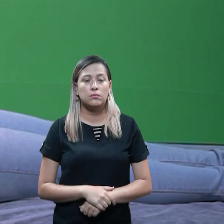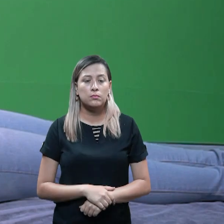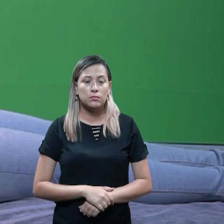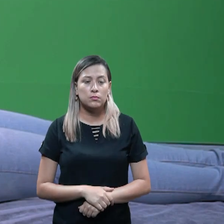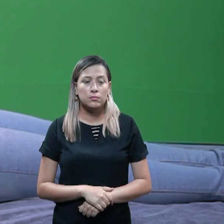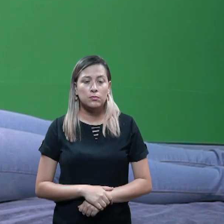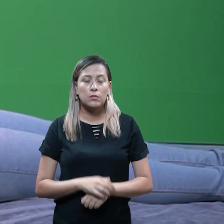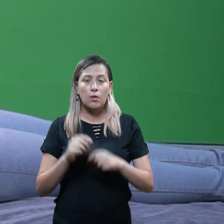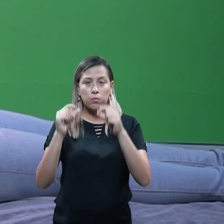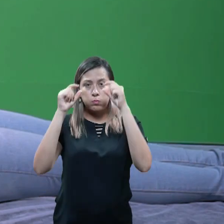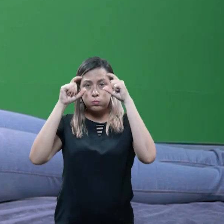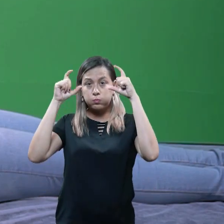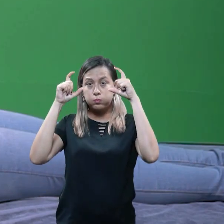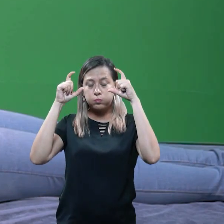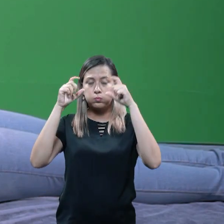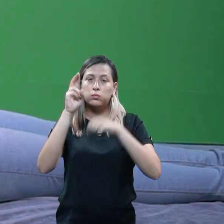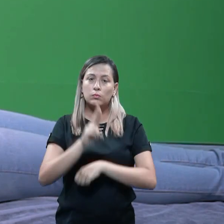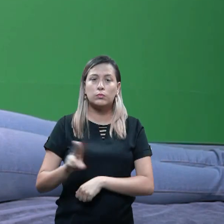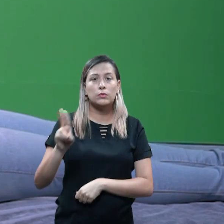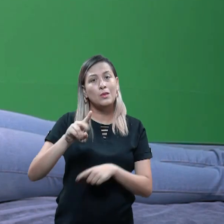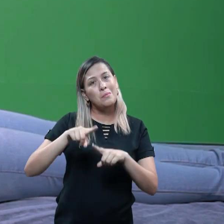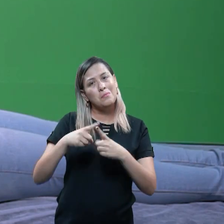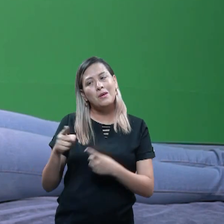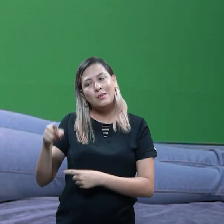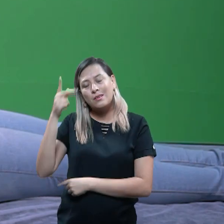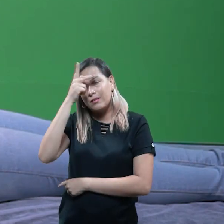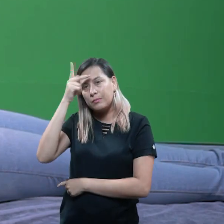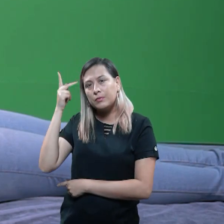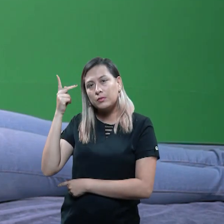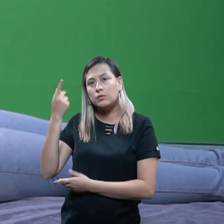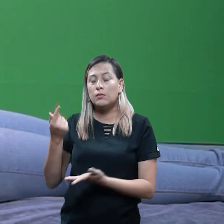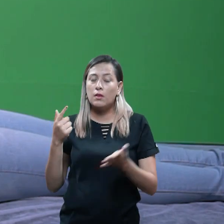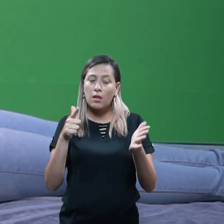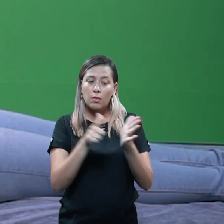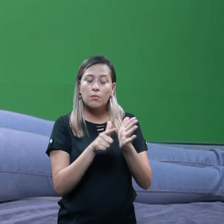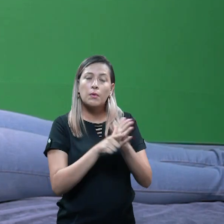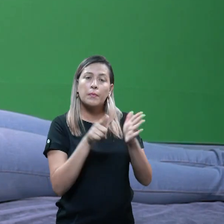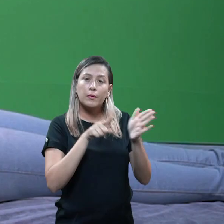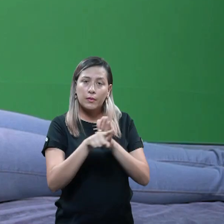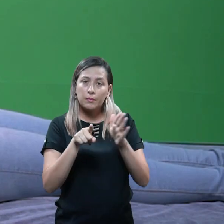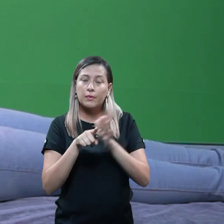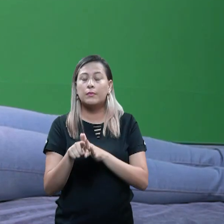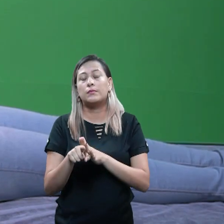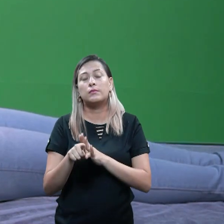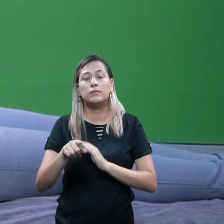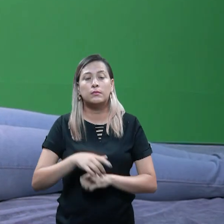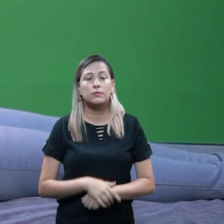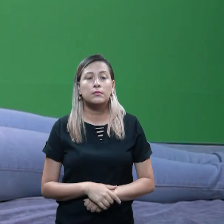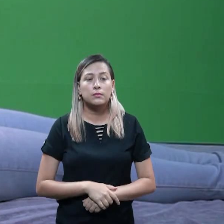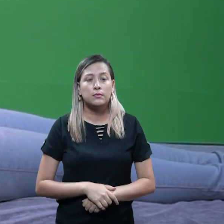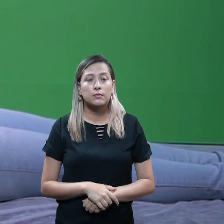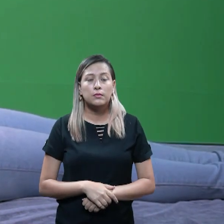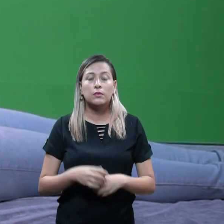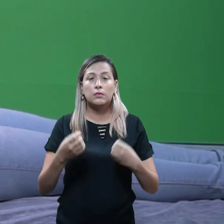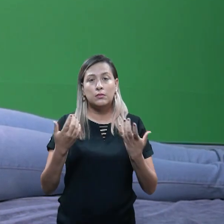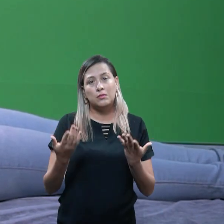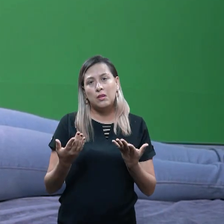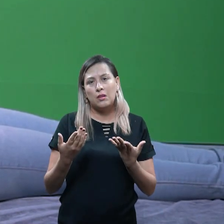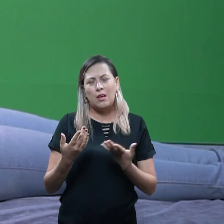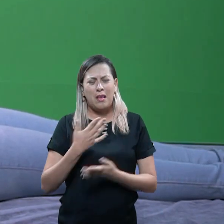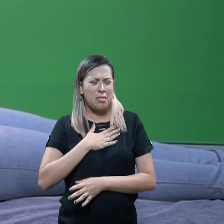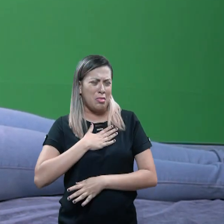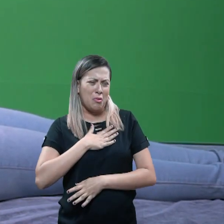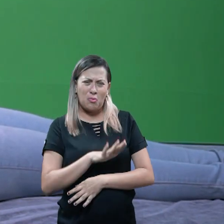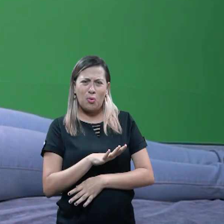da largura aqui. Só que a minha cliente, na ficha de anamnese que nós fizemos, ela já me disse que ela não gosta de